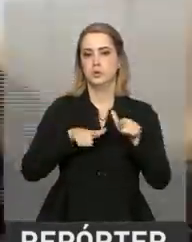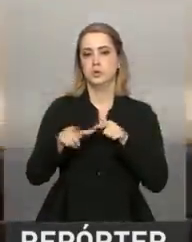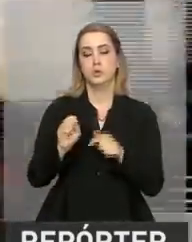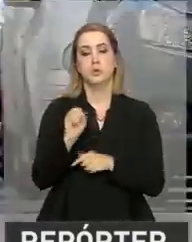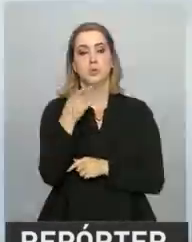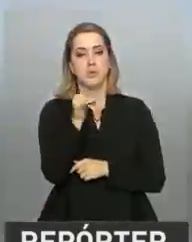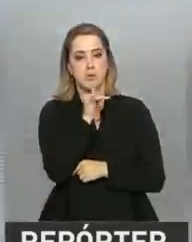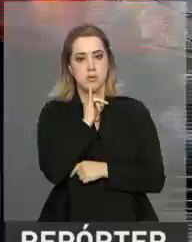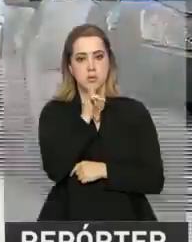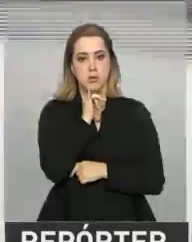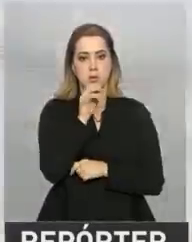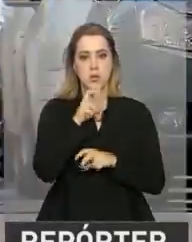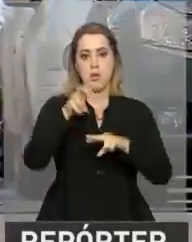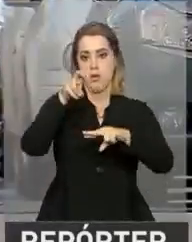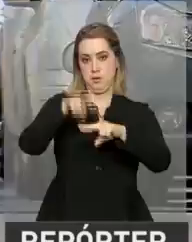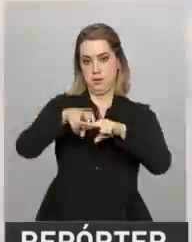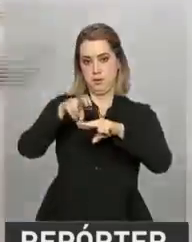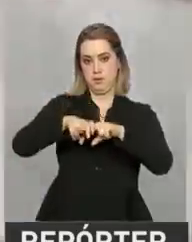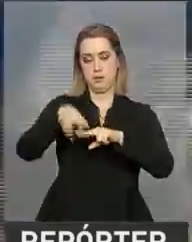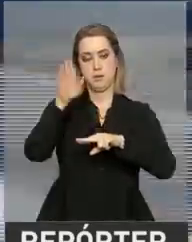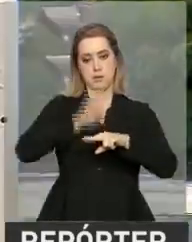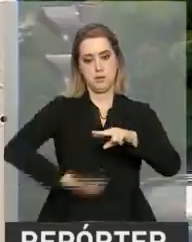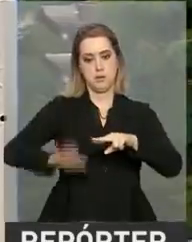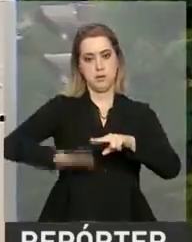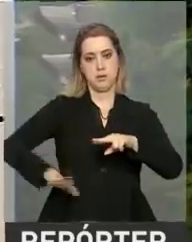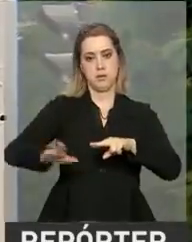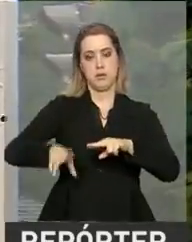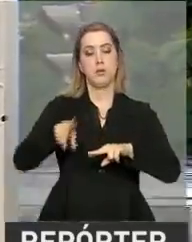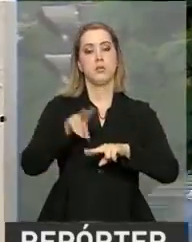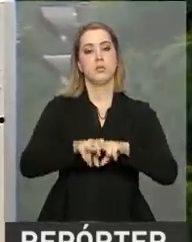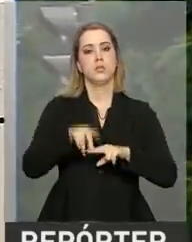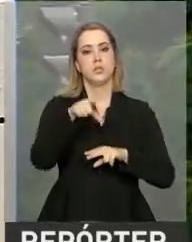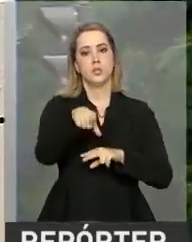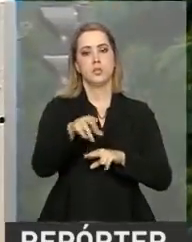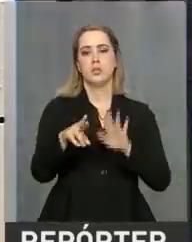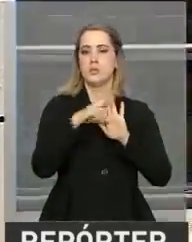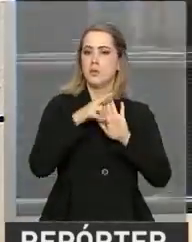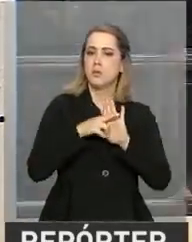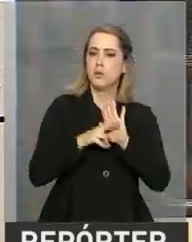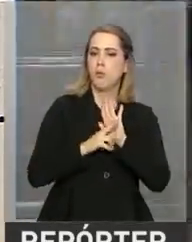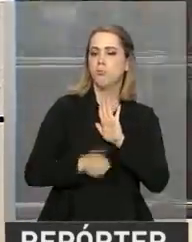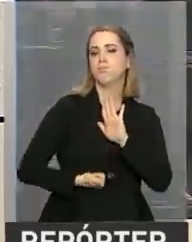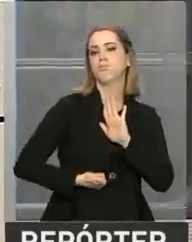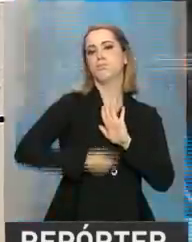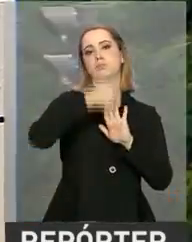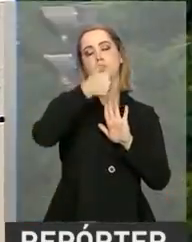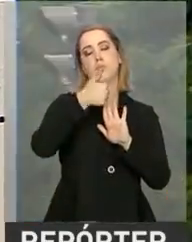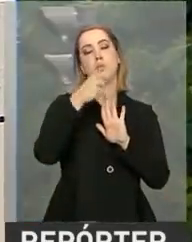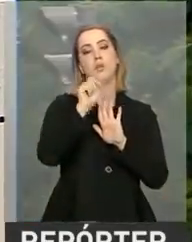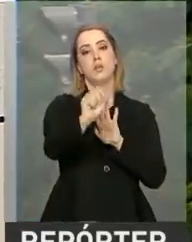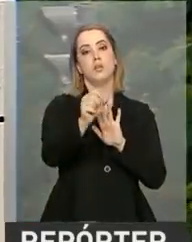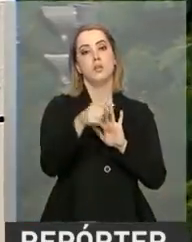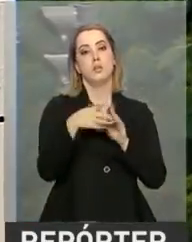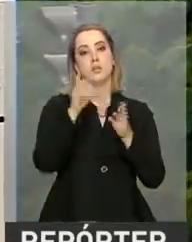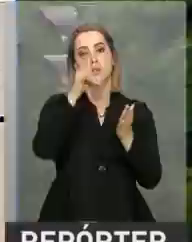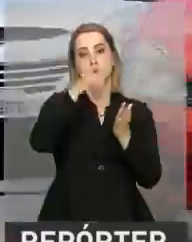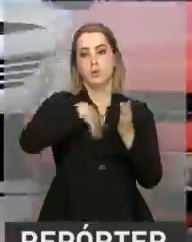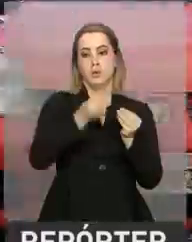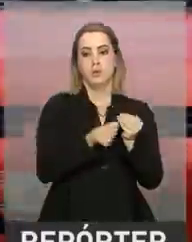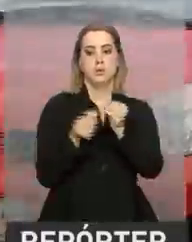das cadeirinhas para crianças nos veículos regras mais exigentes para a emissão da carteira nacional de habilitação